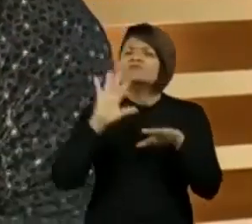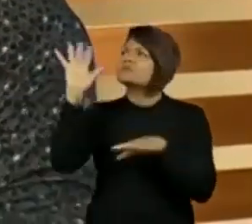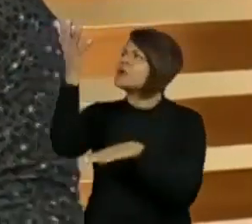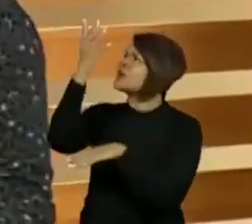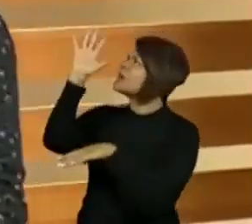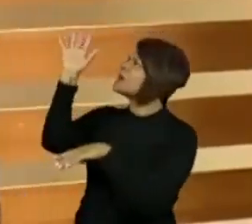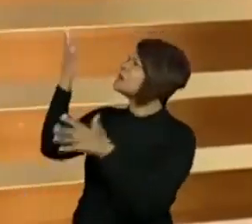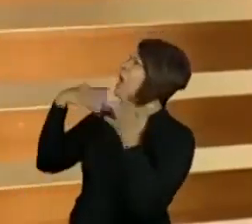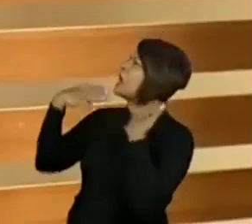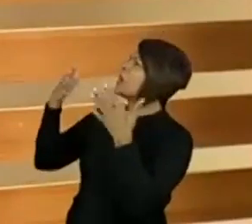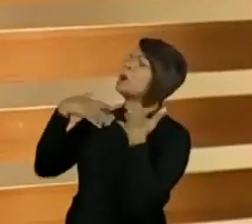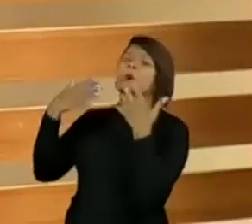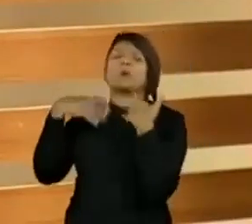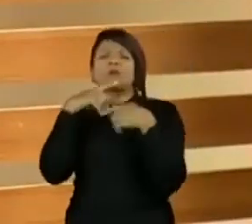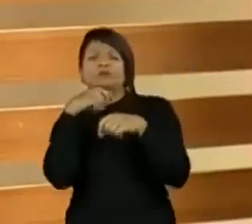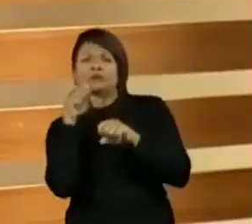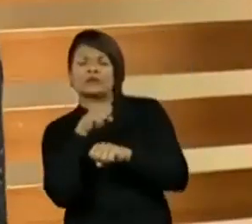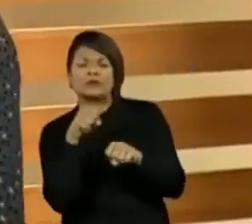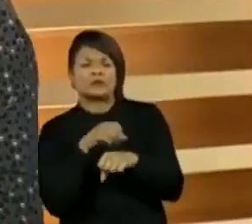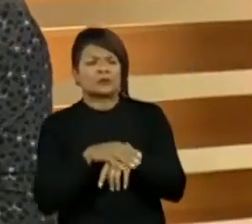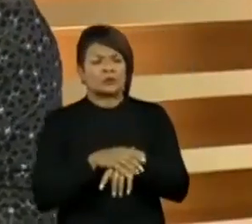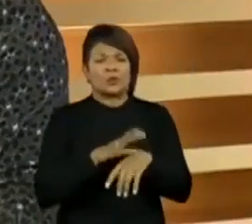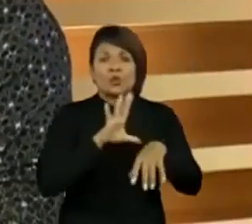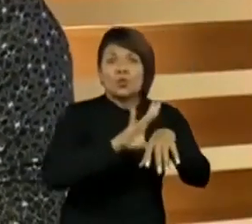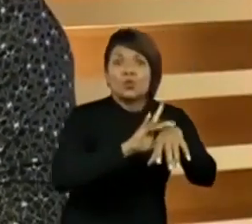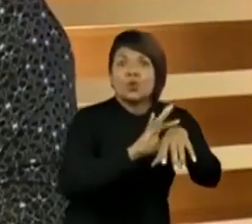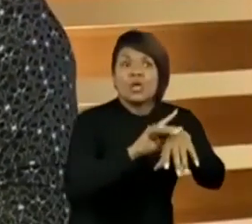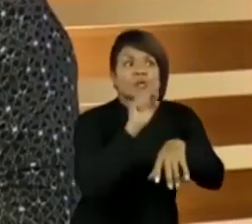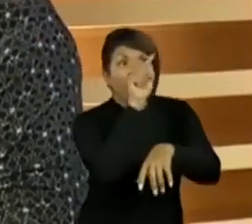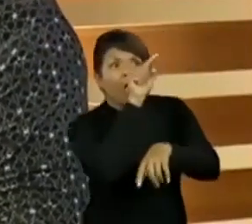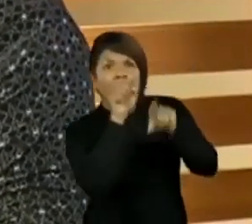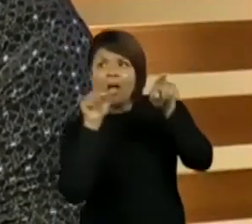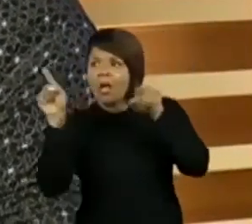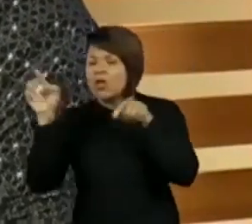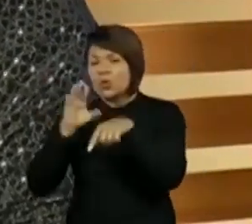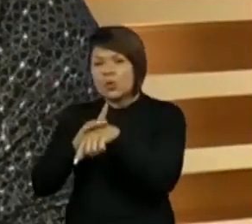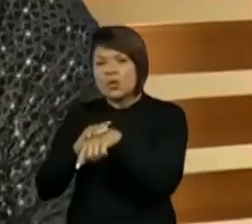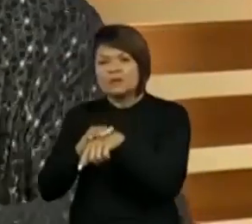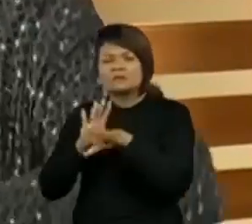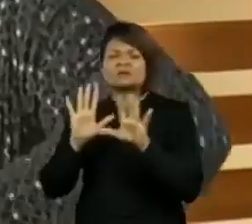doenças, mas achavam que aquilo era pouco.